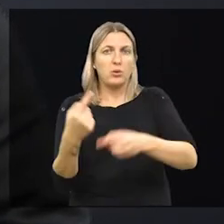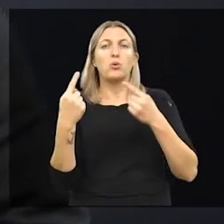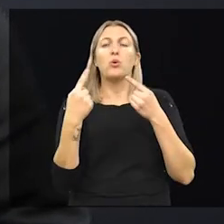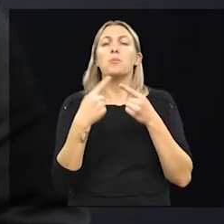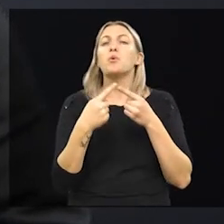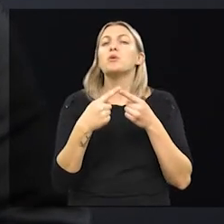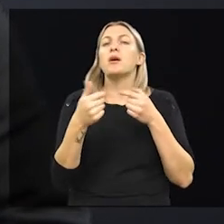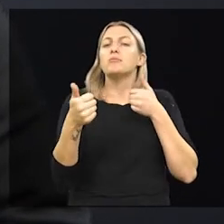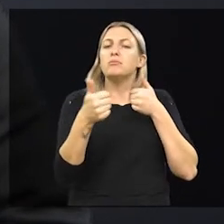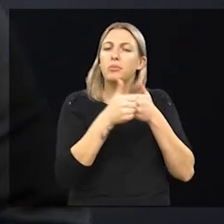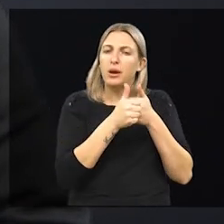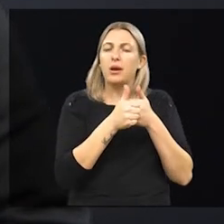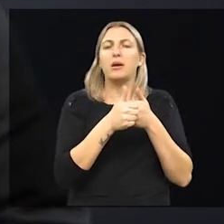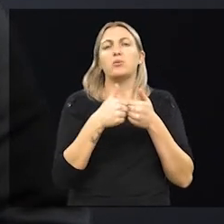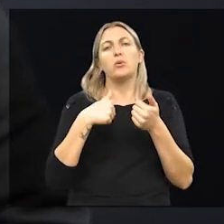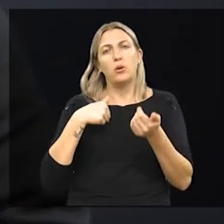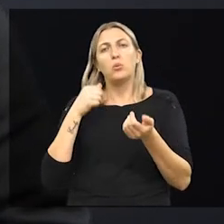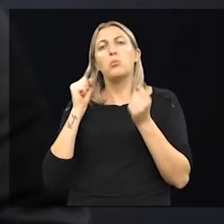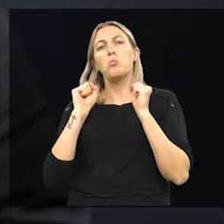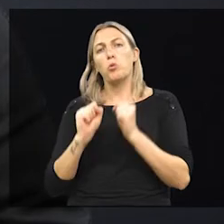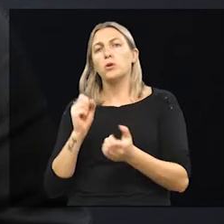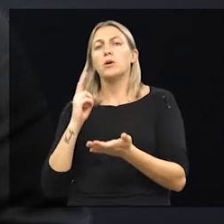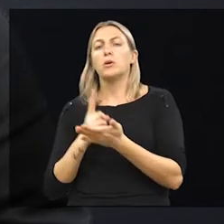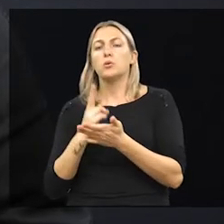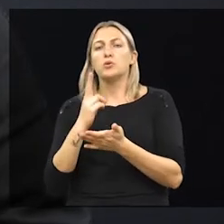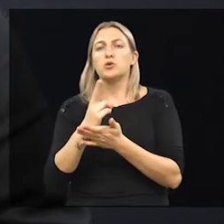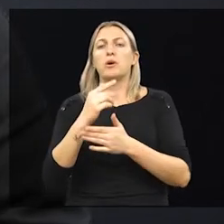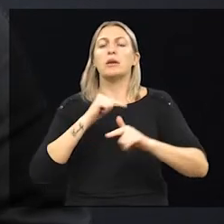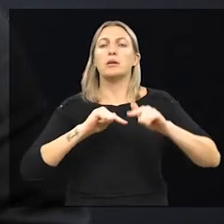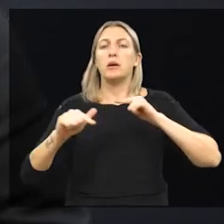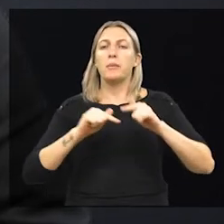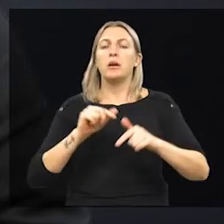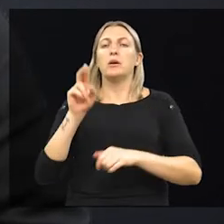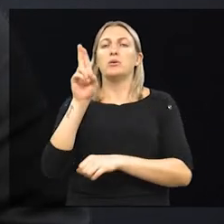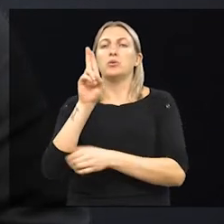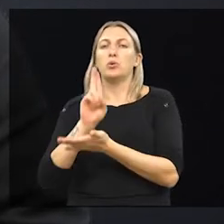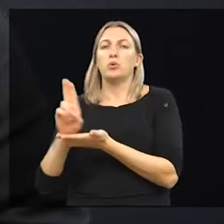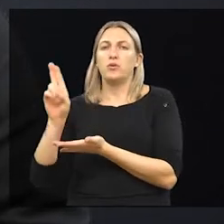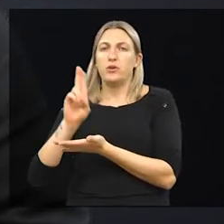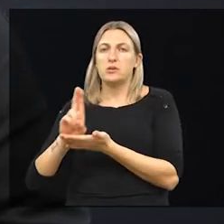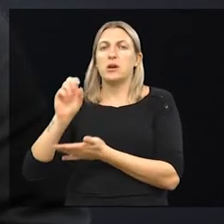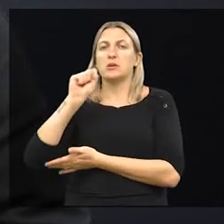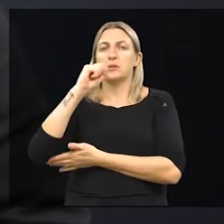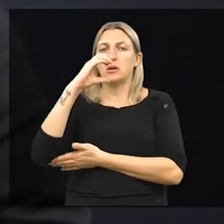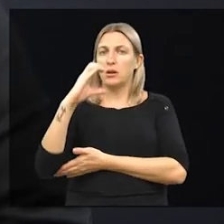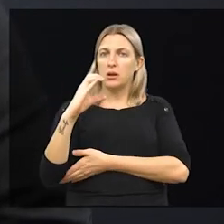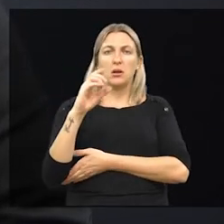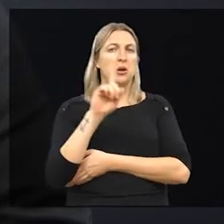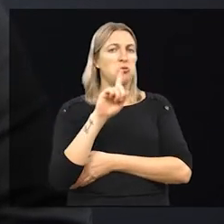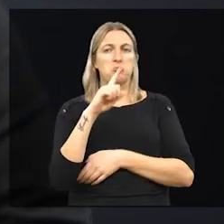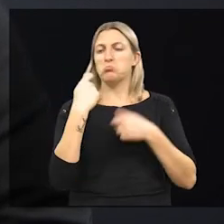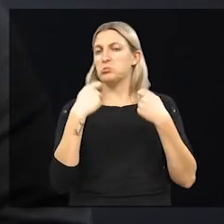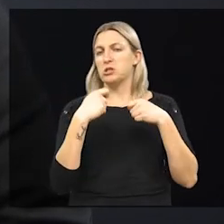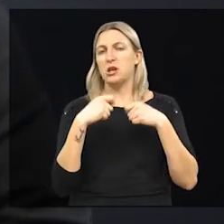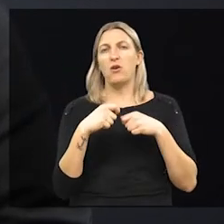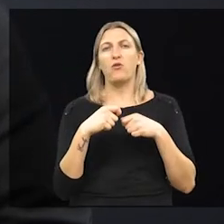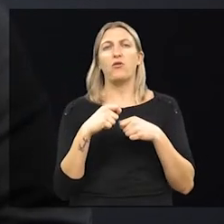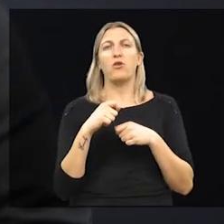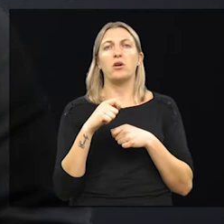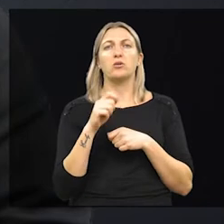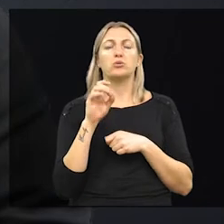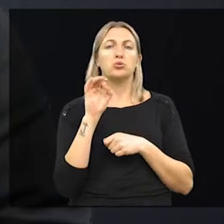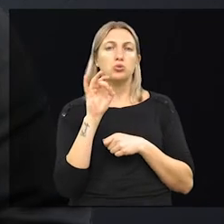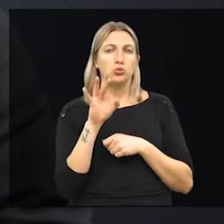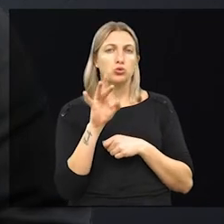mestrado é na universidade tecnológica federal do paraná lá na cidade de pato branco porque era mais